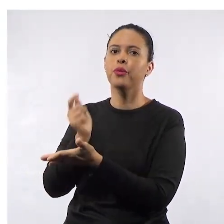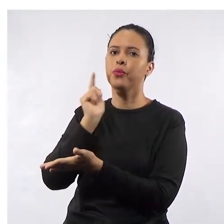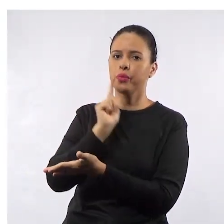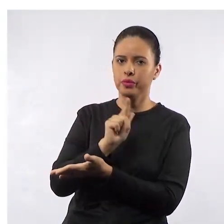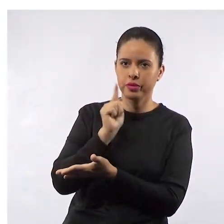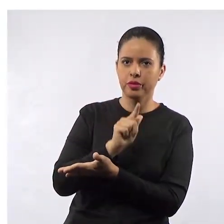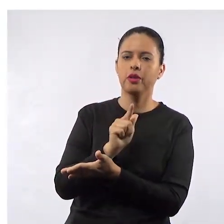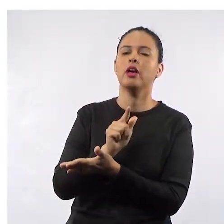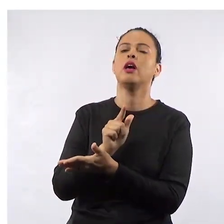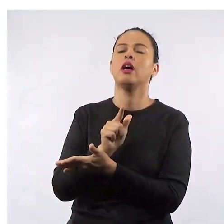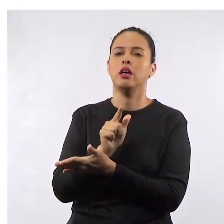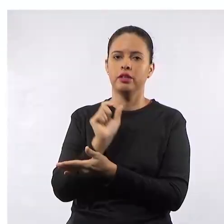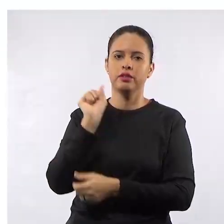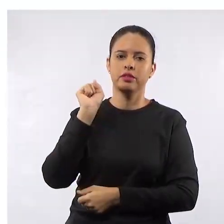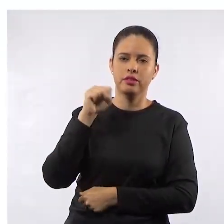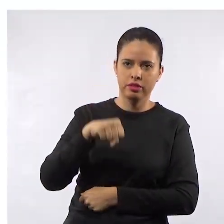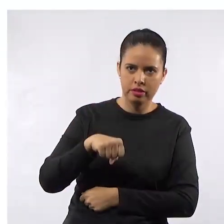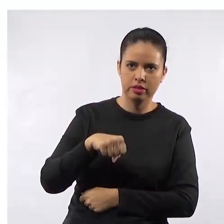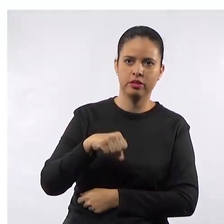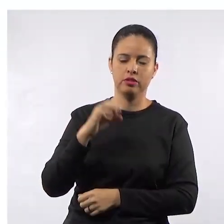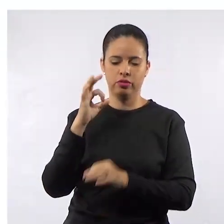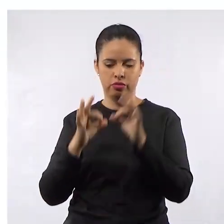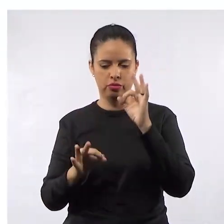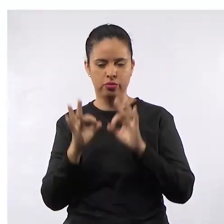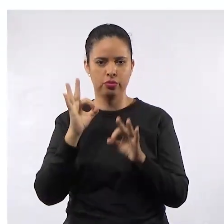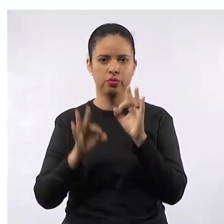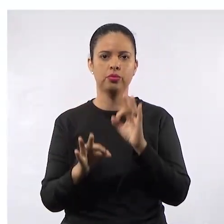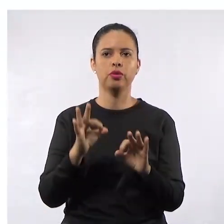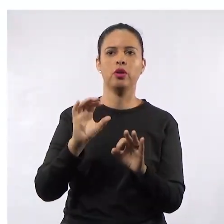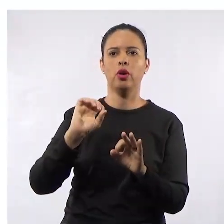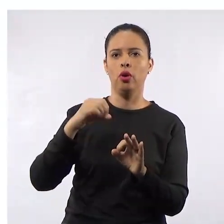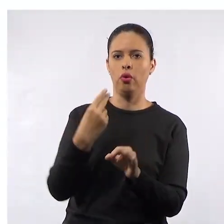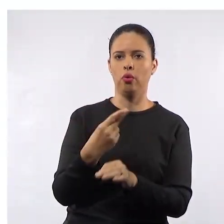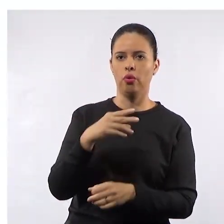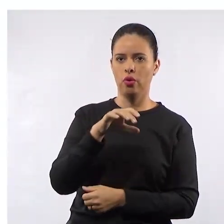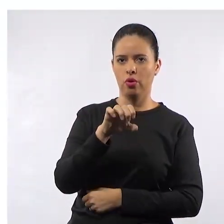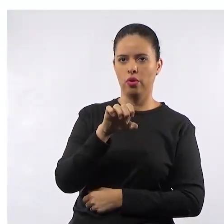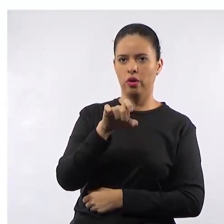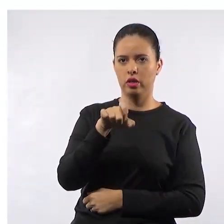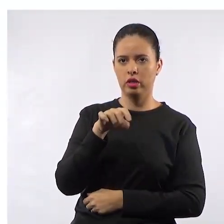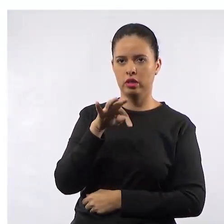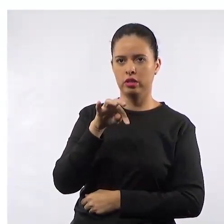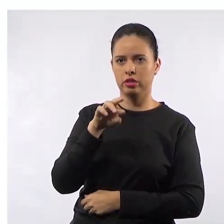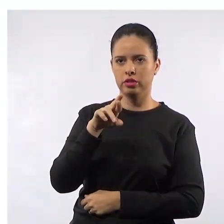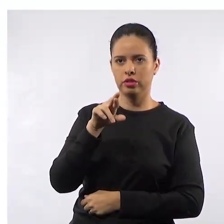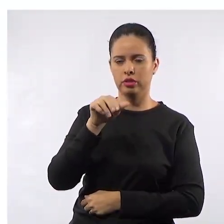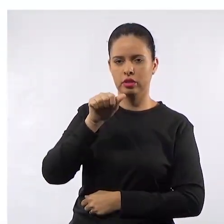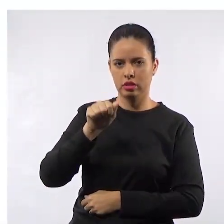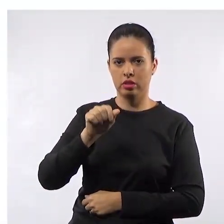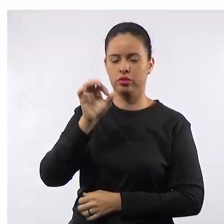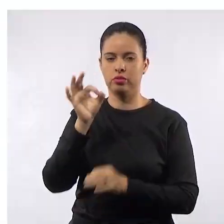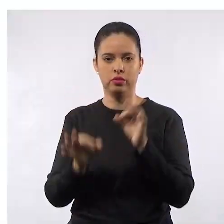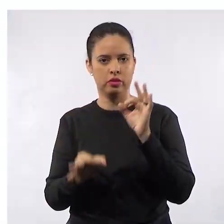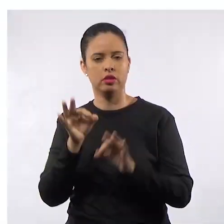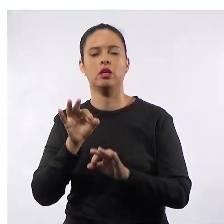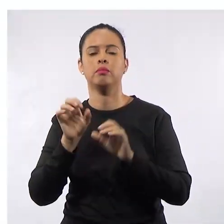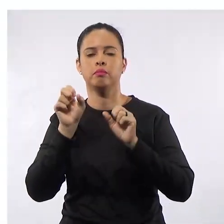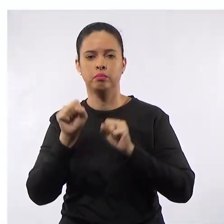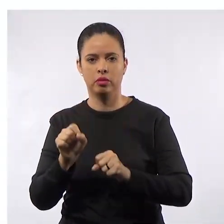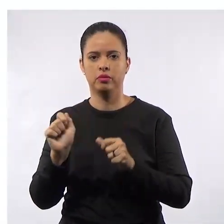que pode ser extrajudicial ou judicial é que tem-se o término da existência da pessoa jurídica